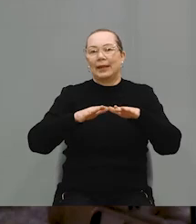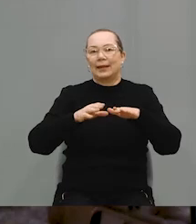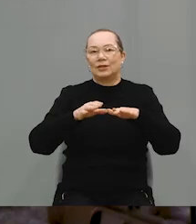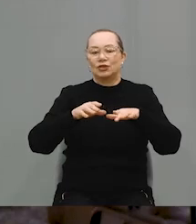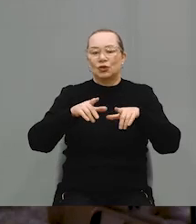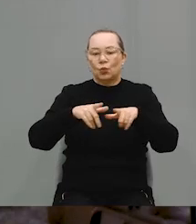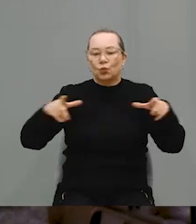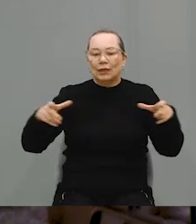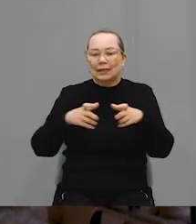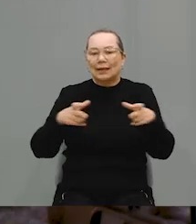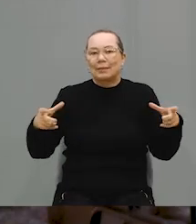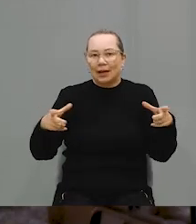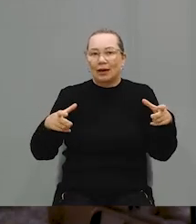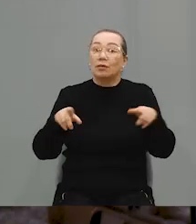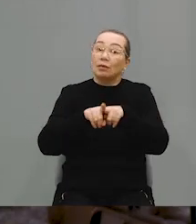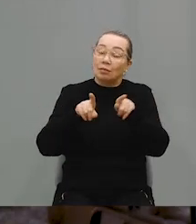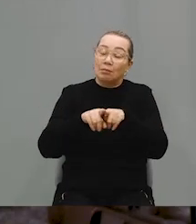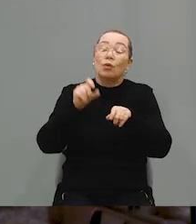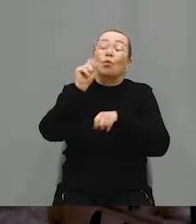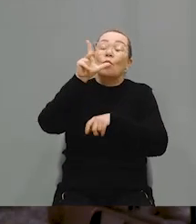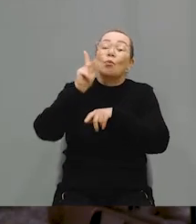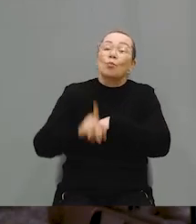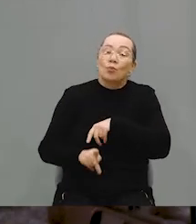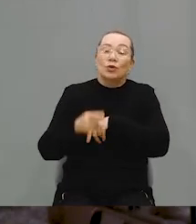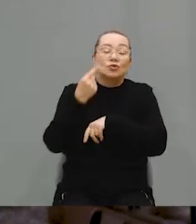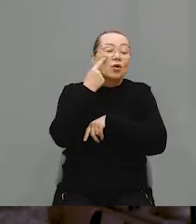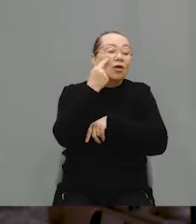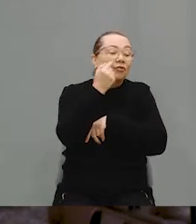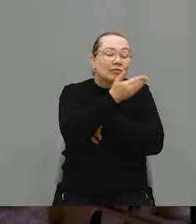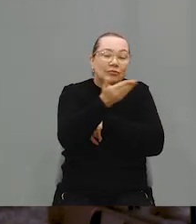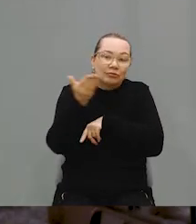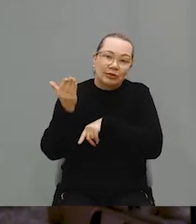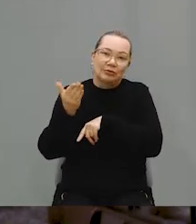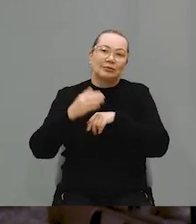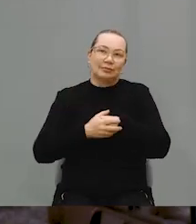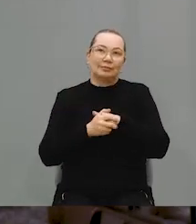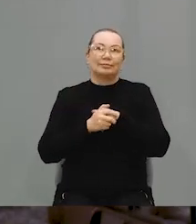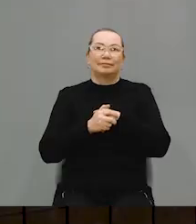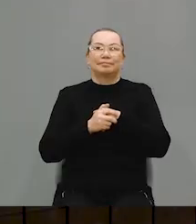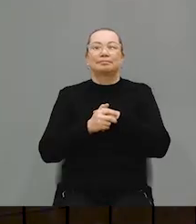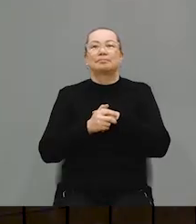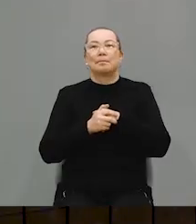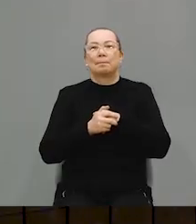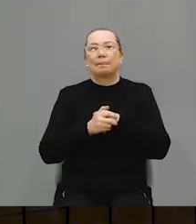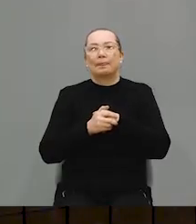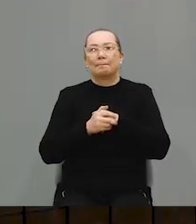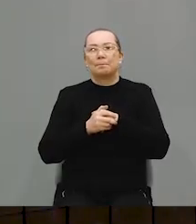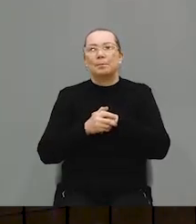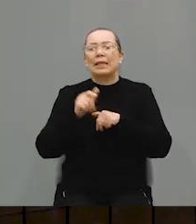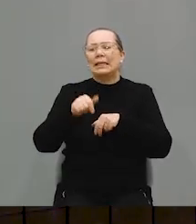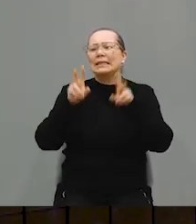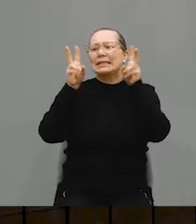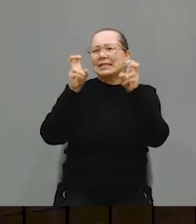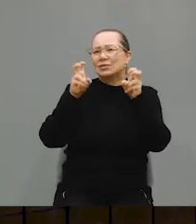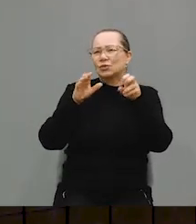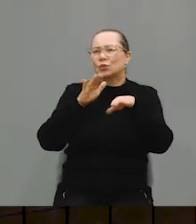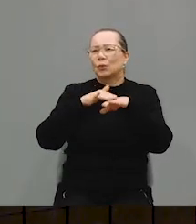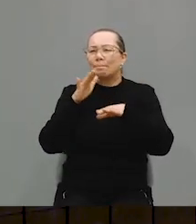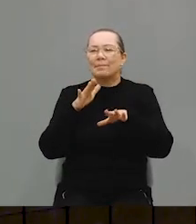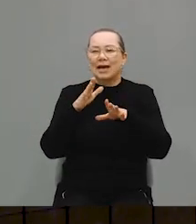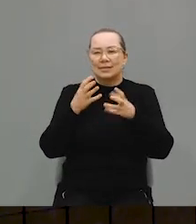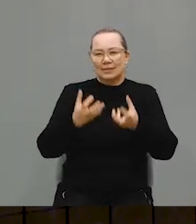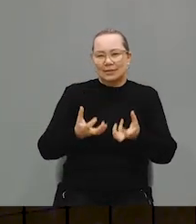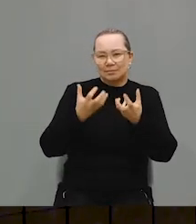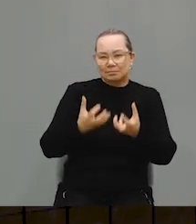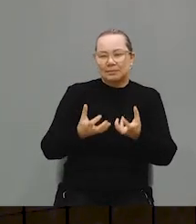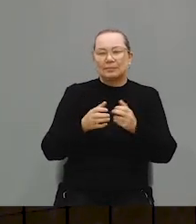com o tamanho, de acordo com o público, né? Com o público que... Enfim... E essa temática mais árida, vocês